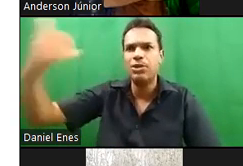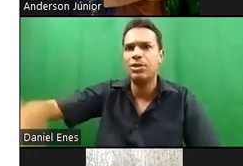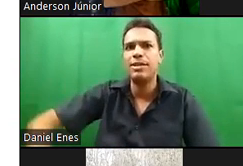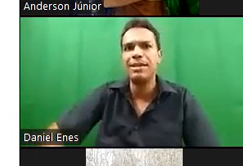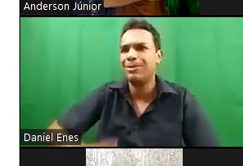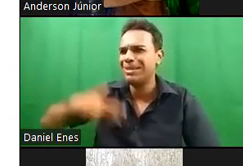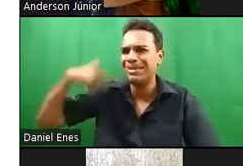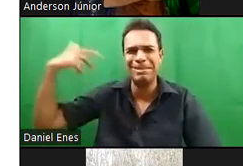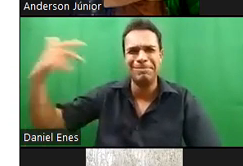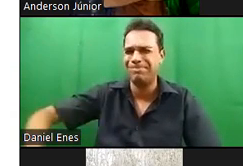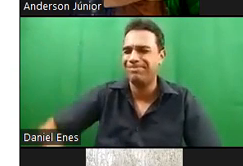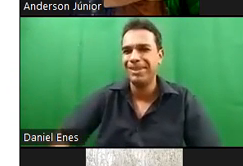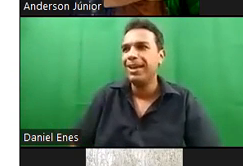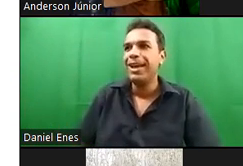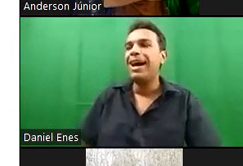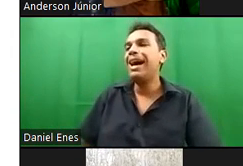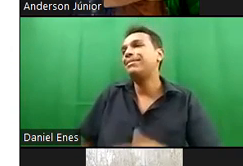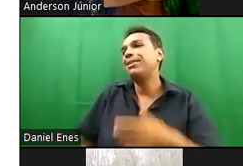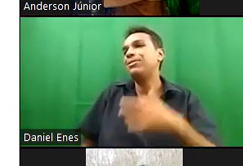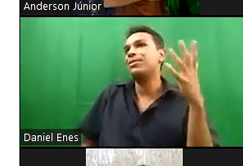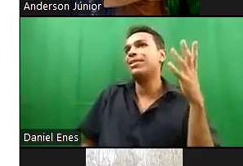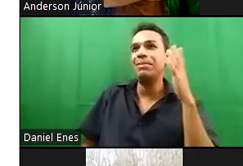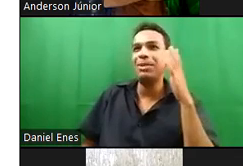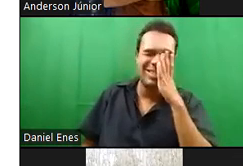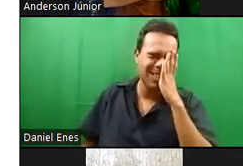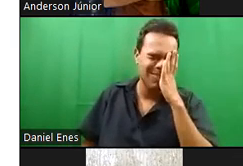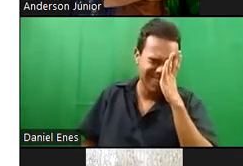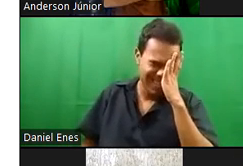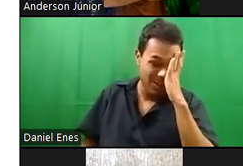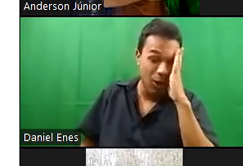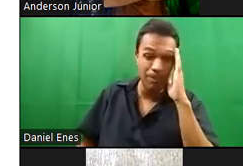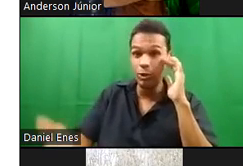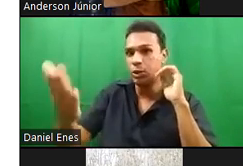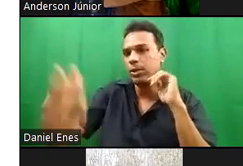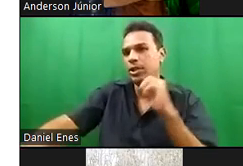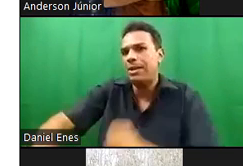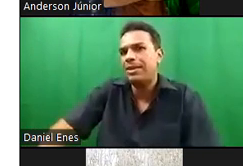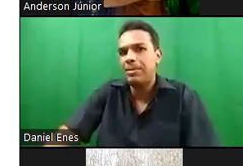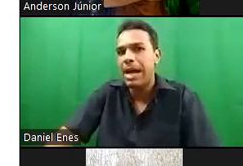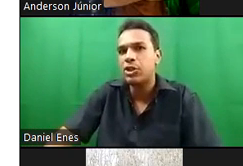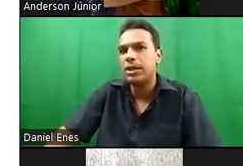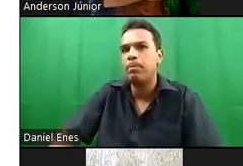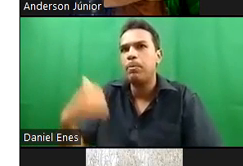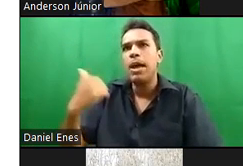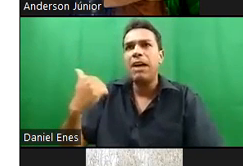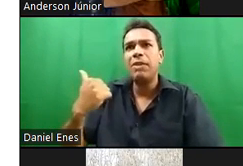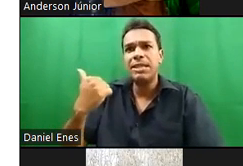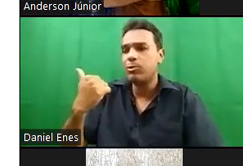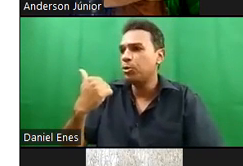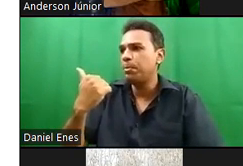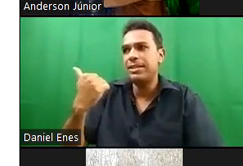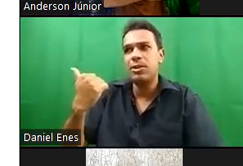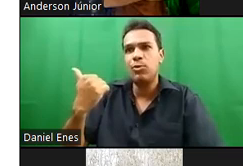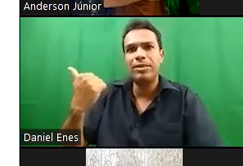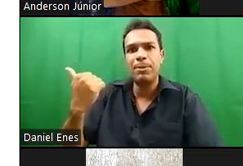que pesquisar. Então, assim... tem um negócio ali em medicina. Monitoria de matemática. Às vezes,